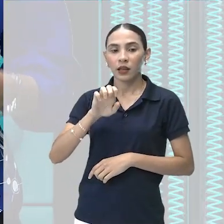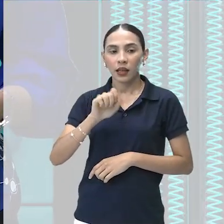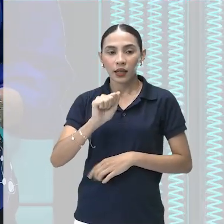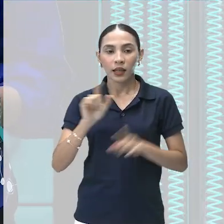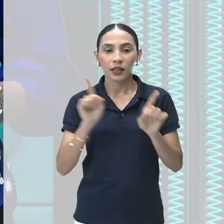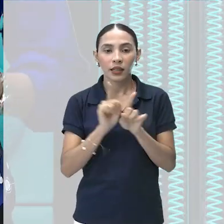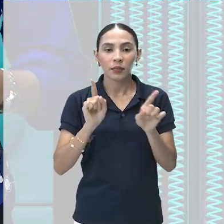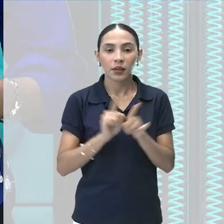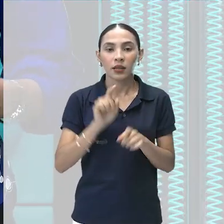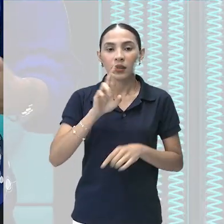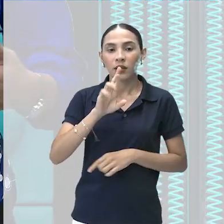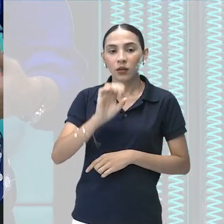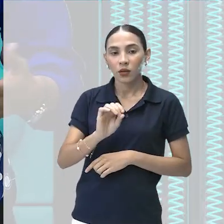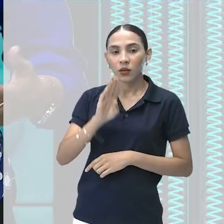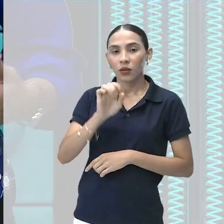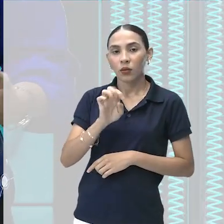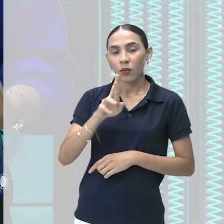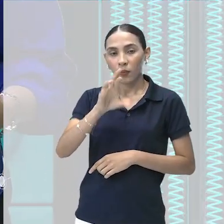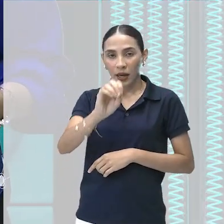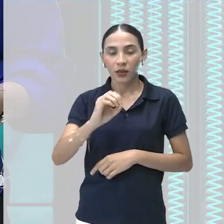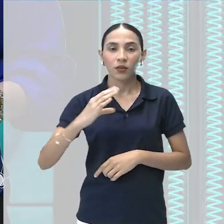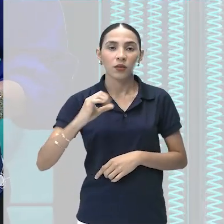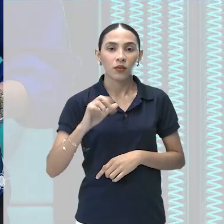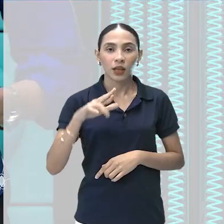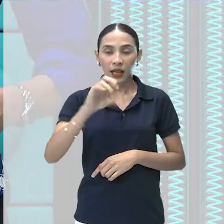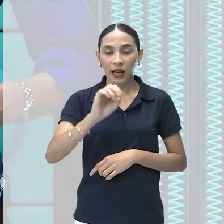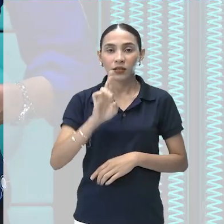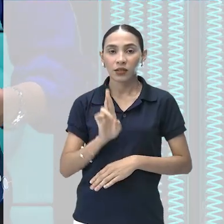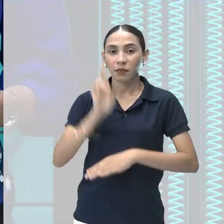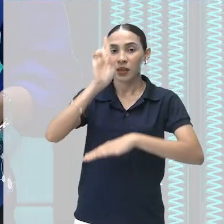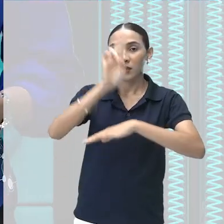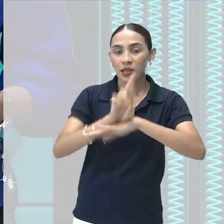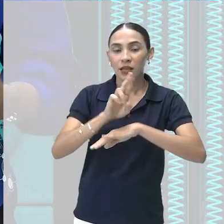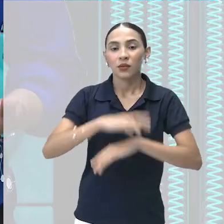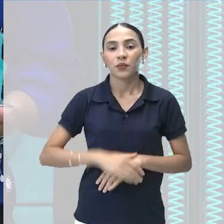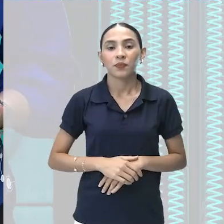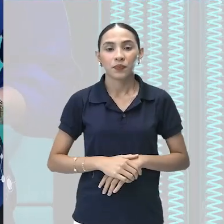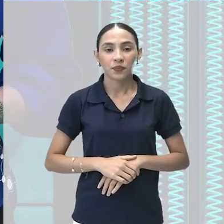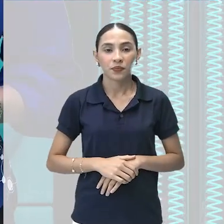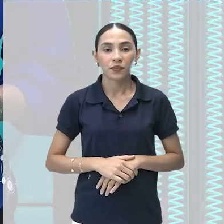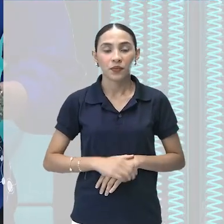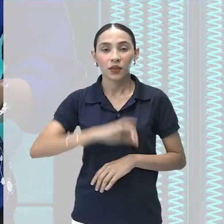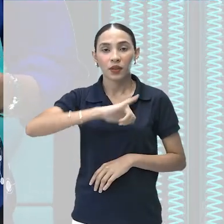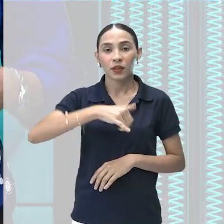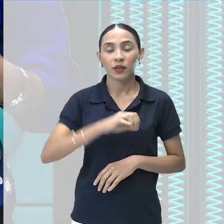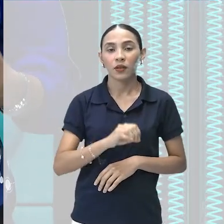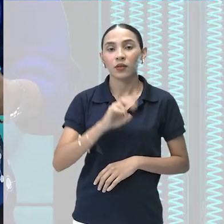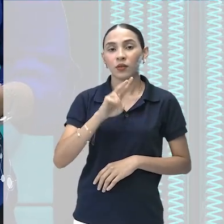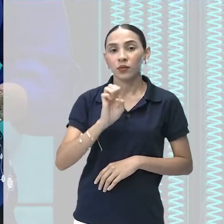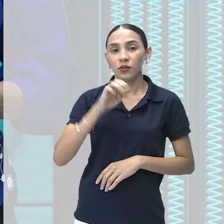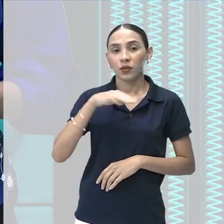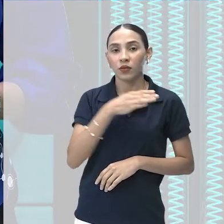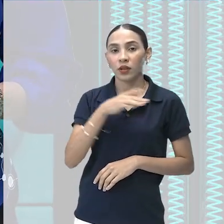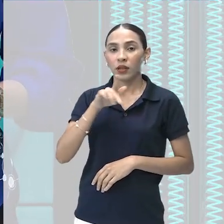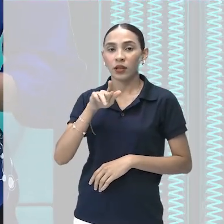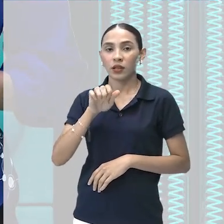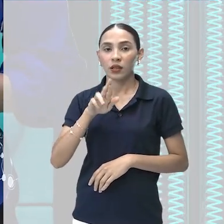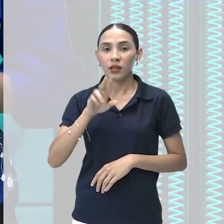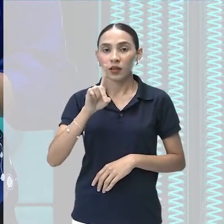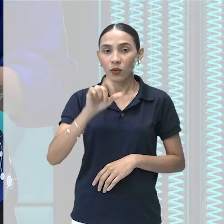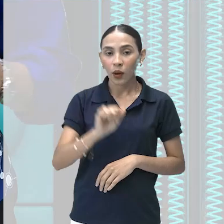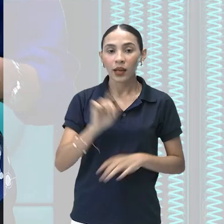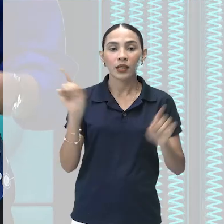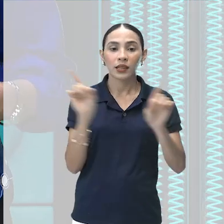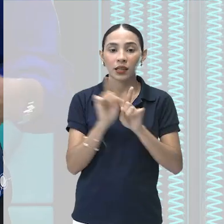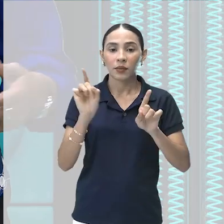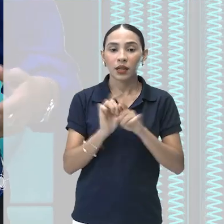ainda 2 cantores que representou a Jovem Guarda e também a MPB,